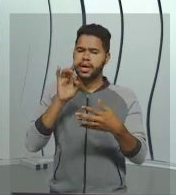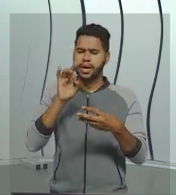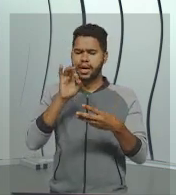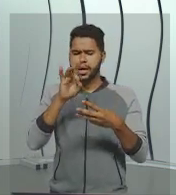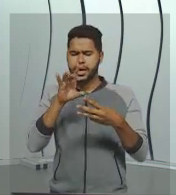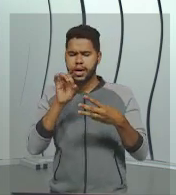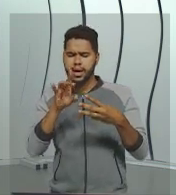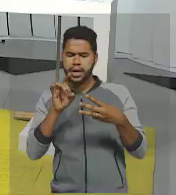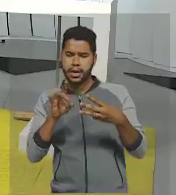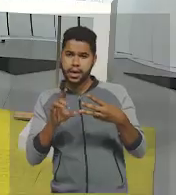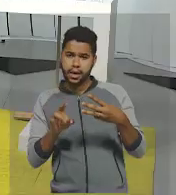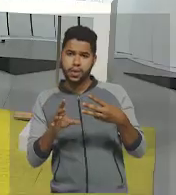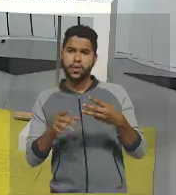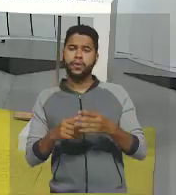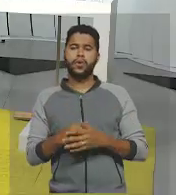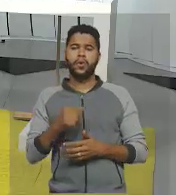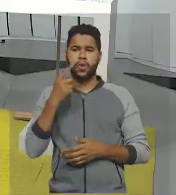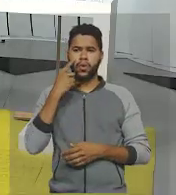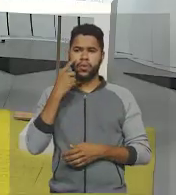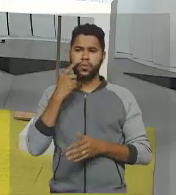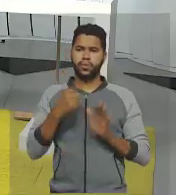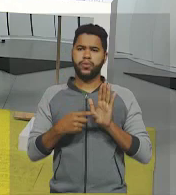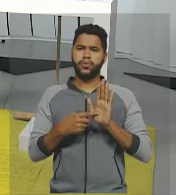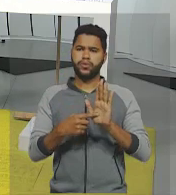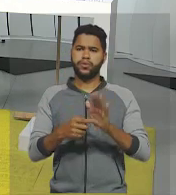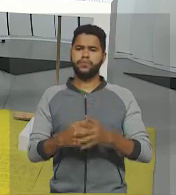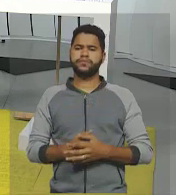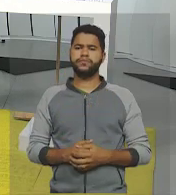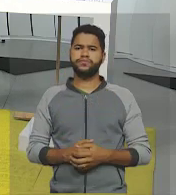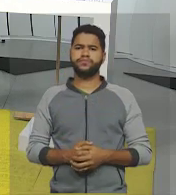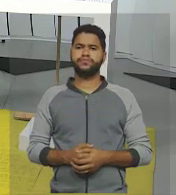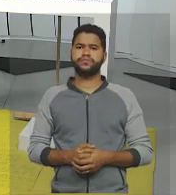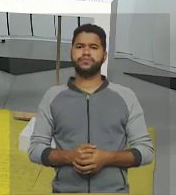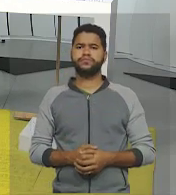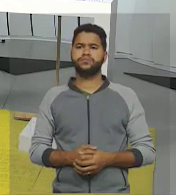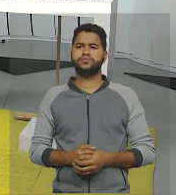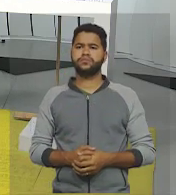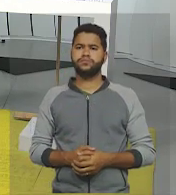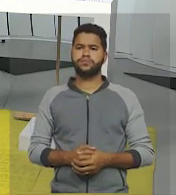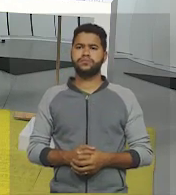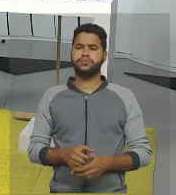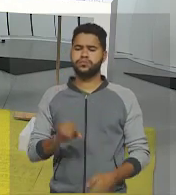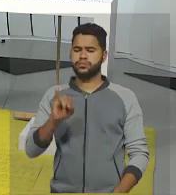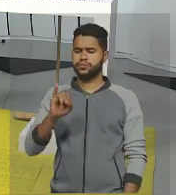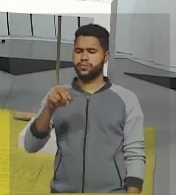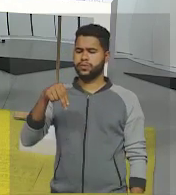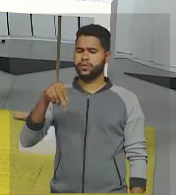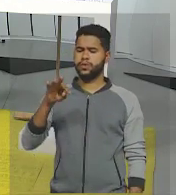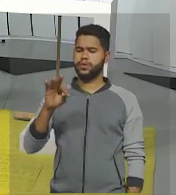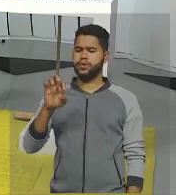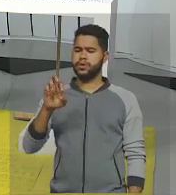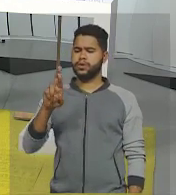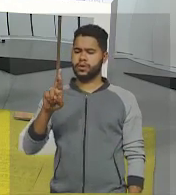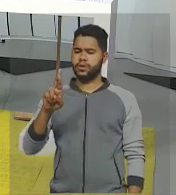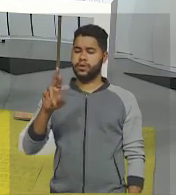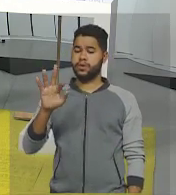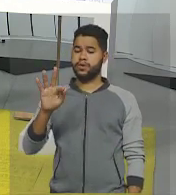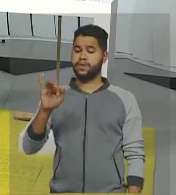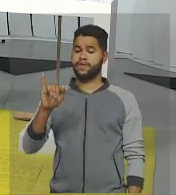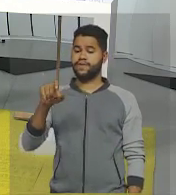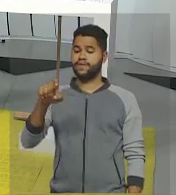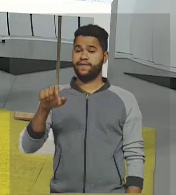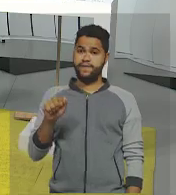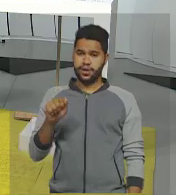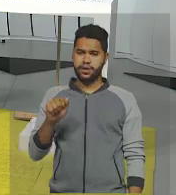de alavancas. Eu quero mostrar aqui agora. Olha só, uma alavanca interfixa, ela vai ter o